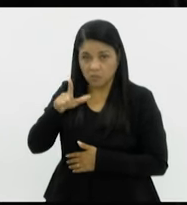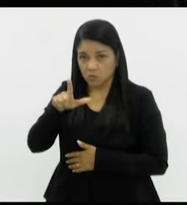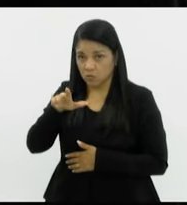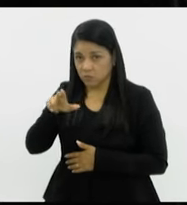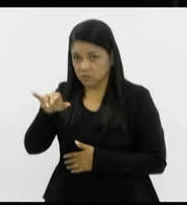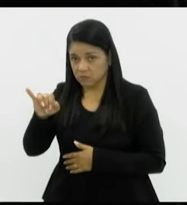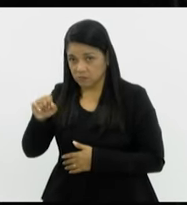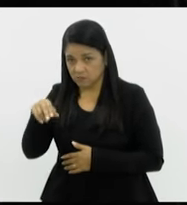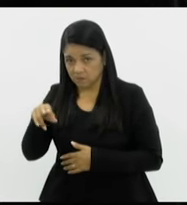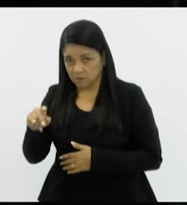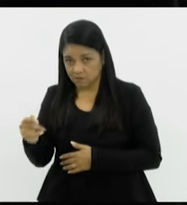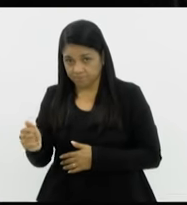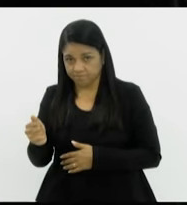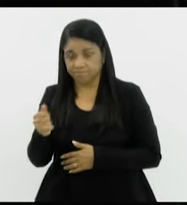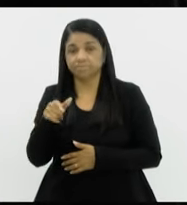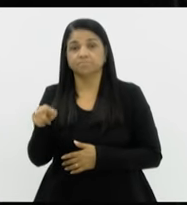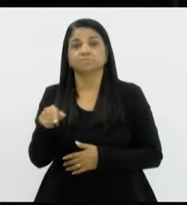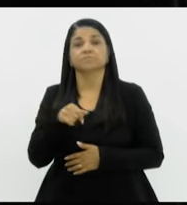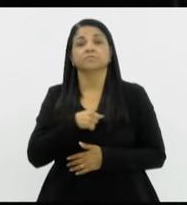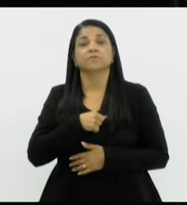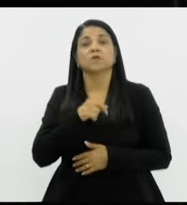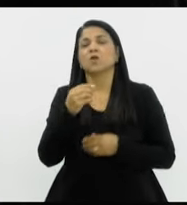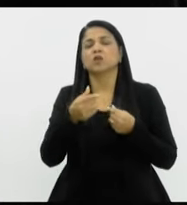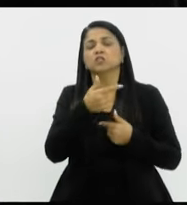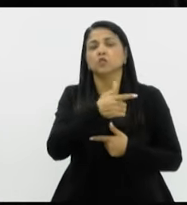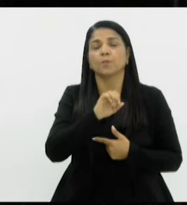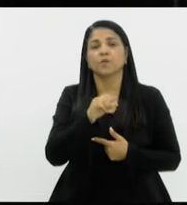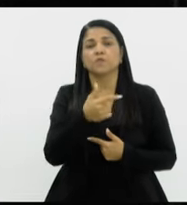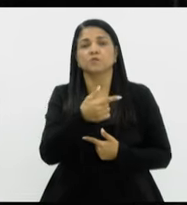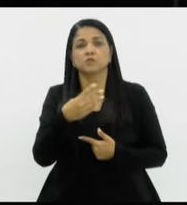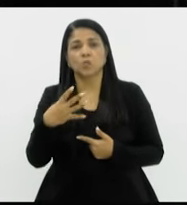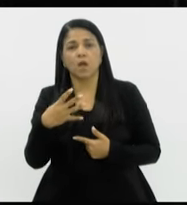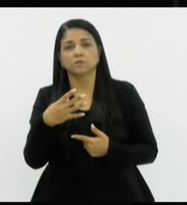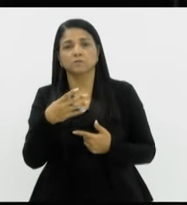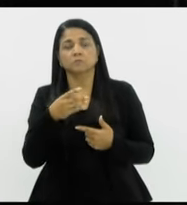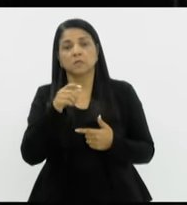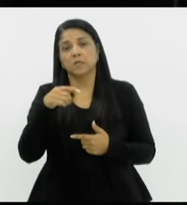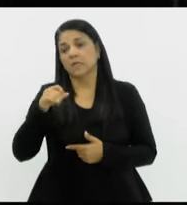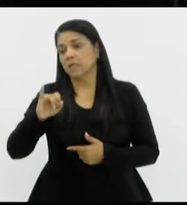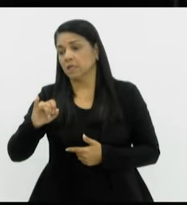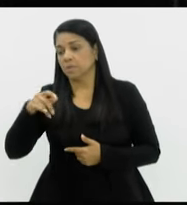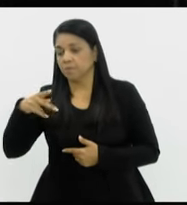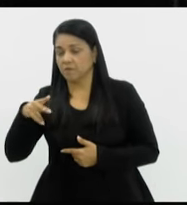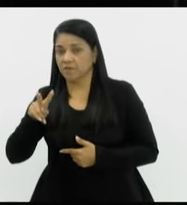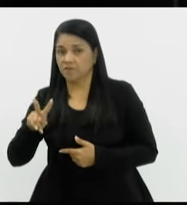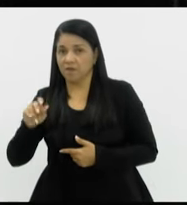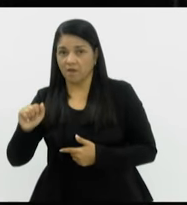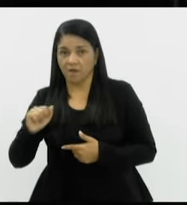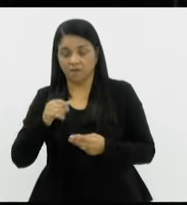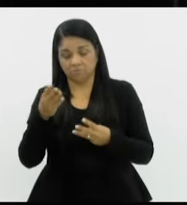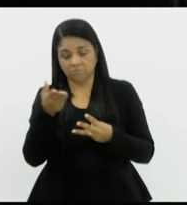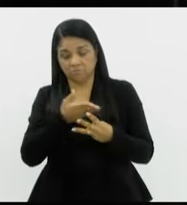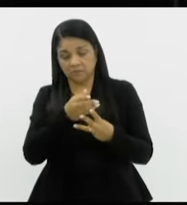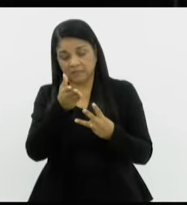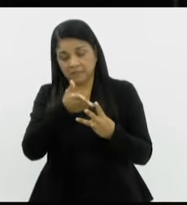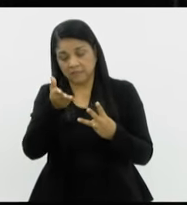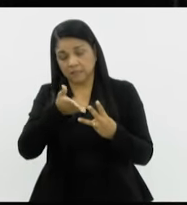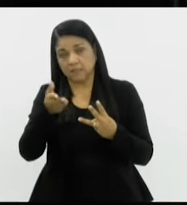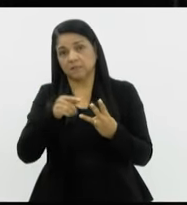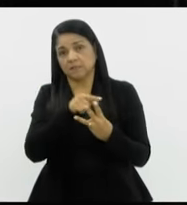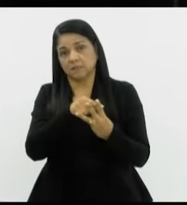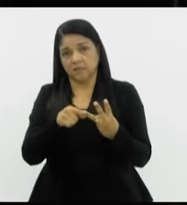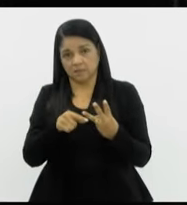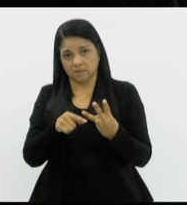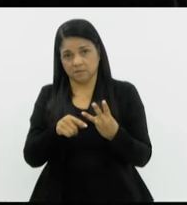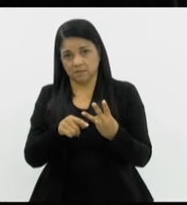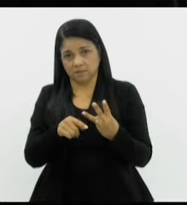2024, como é que foi o IPVA? Você pode pagar em 3 parcelas, pensando só em 2024.